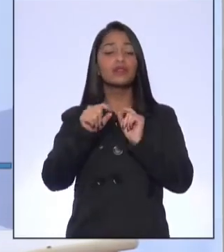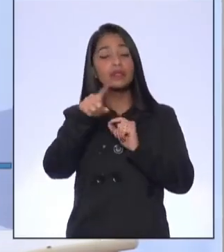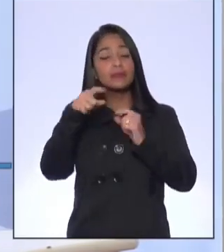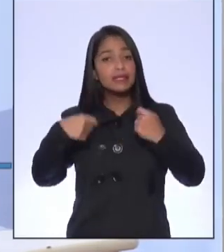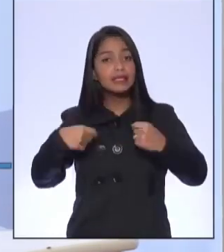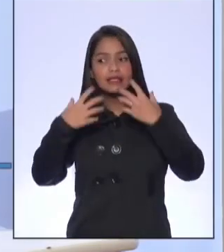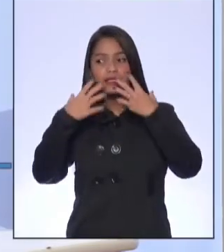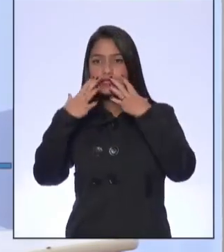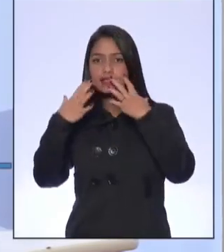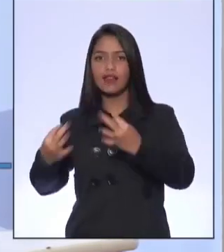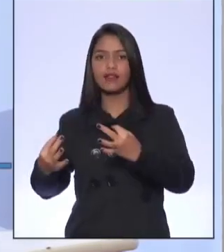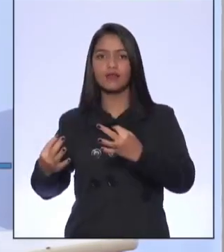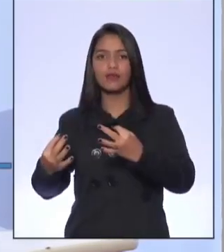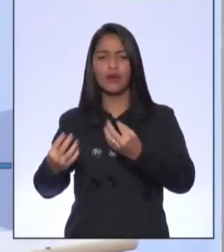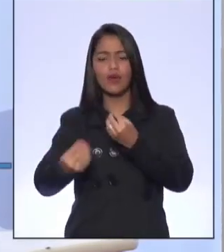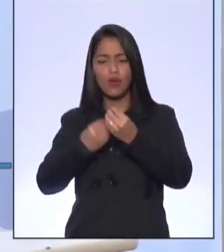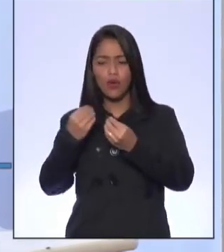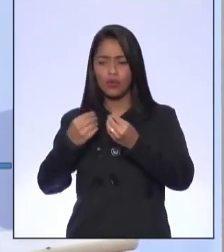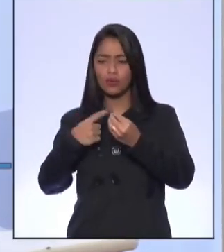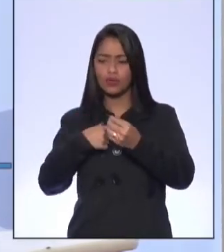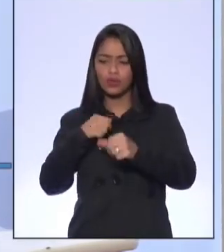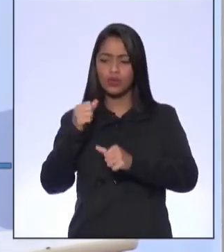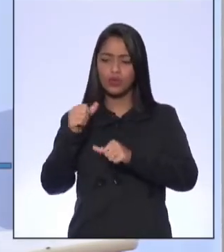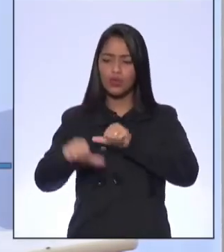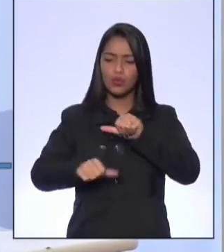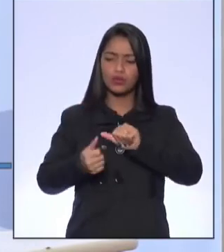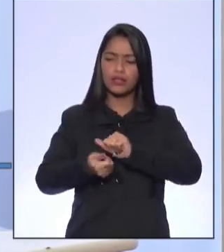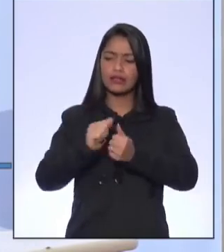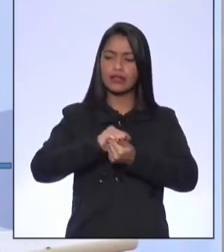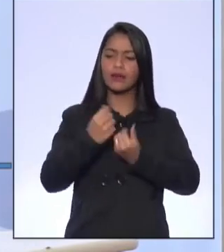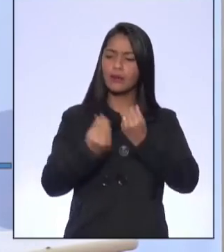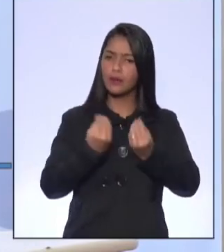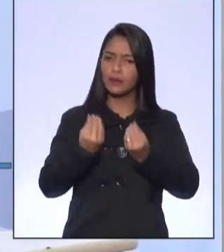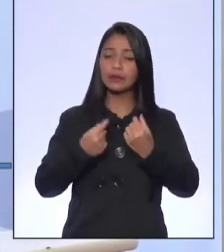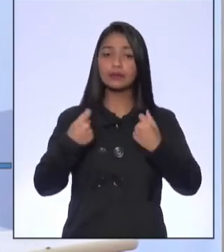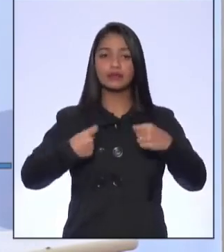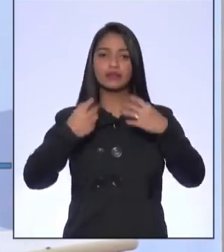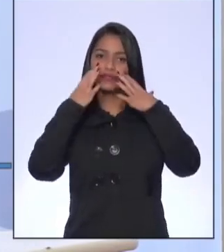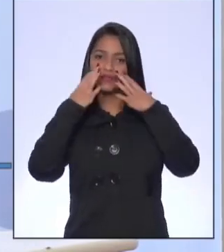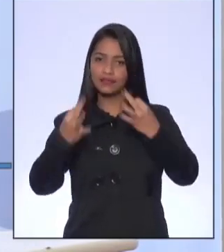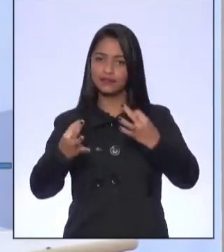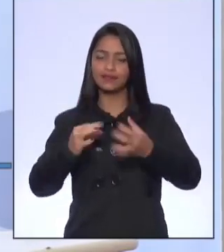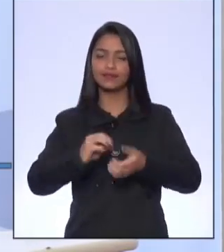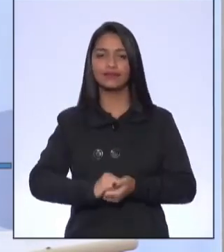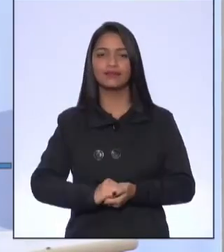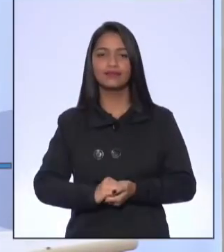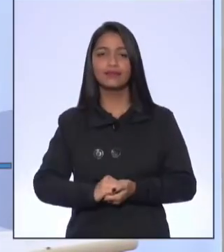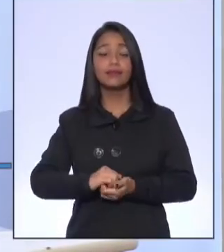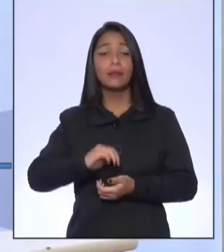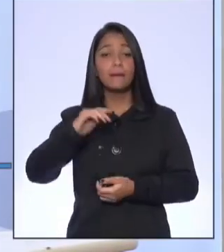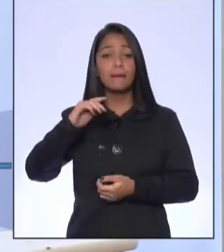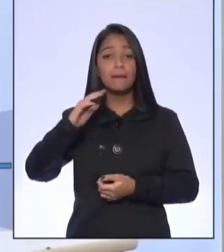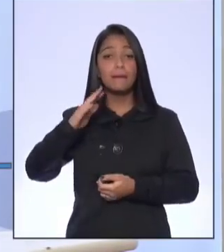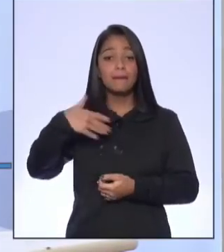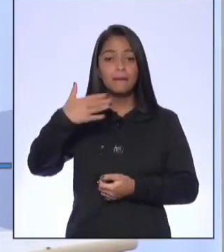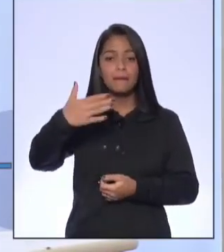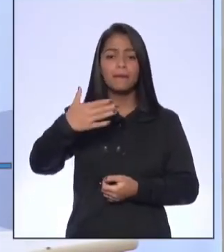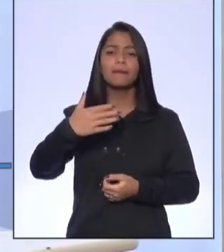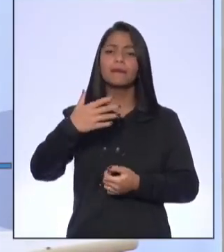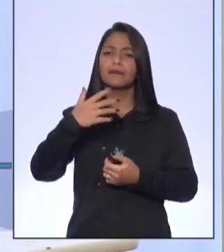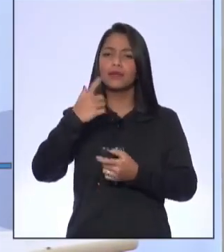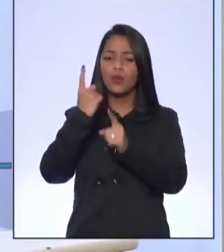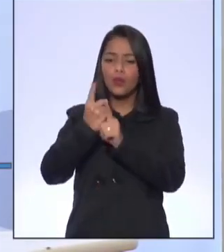bastante atenção nessas conversões, tá? Vocês mais para frente vão ver alguns modelos de conversões até um pouco mais simplificados,